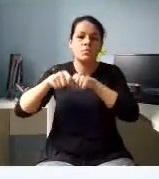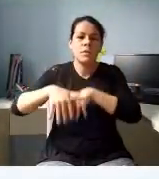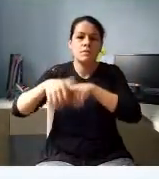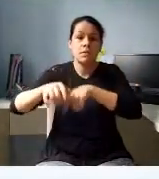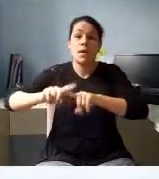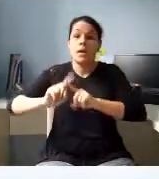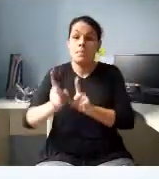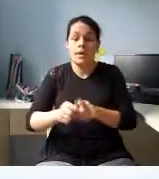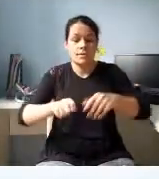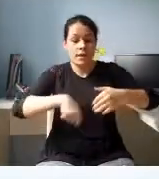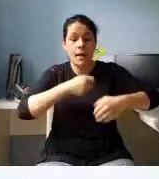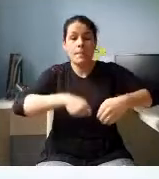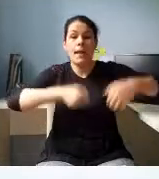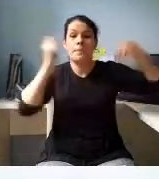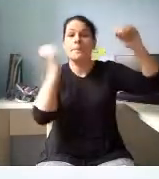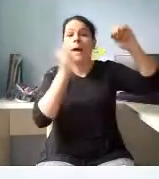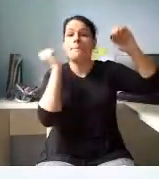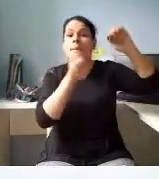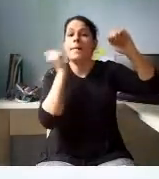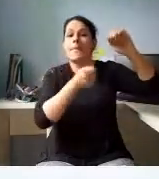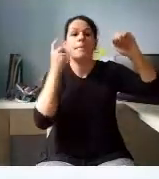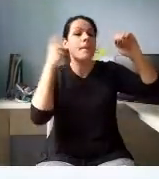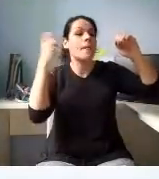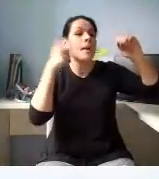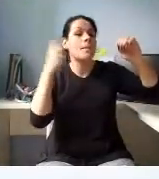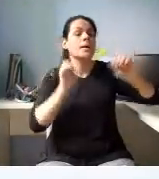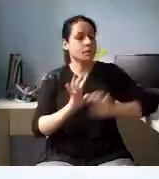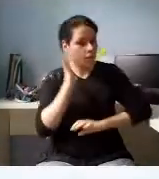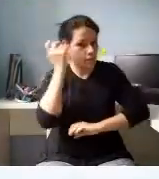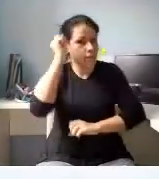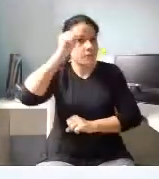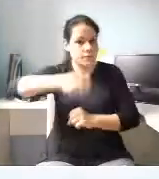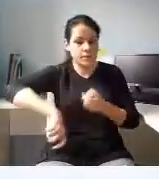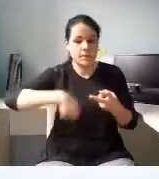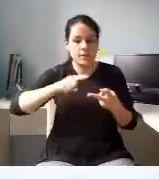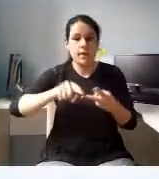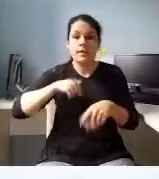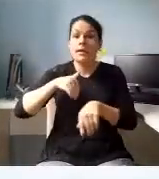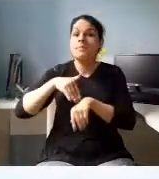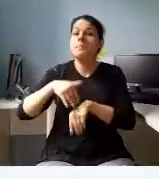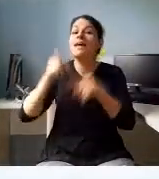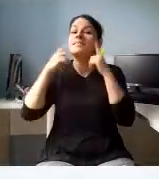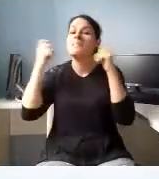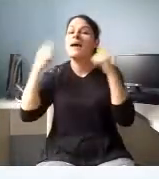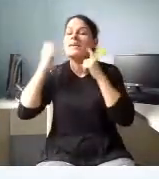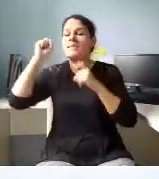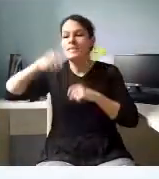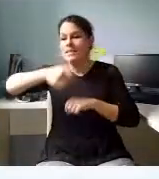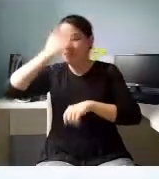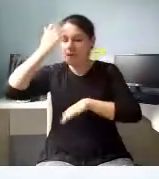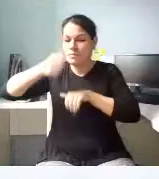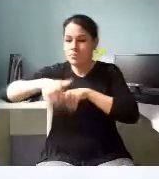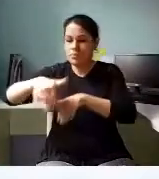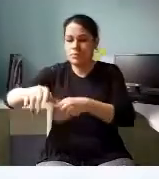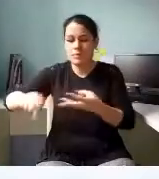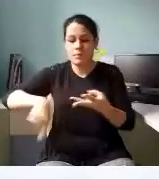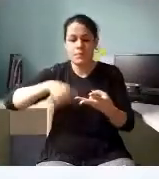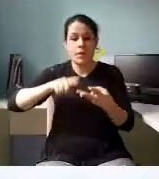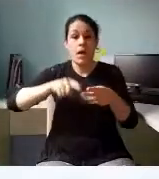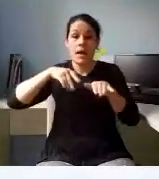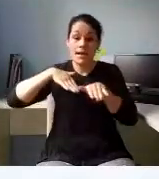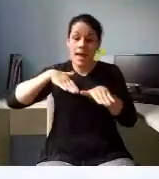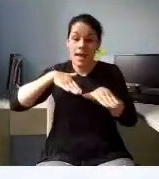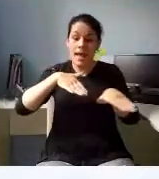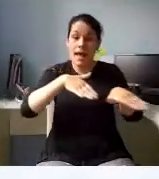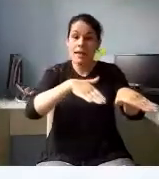estão ocorrendo, estão começando a ter um número maior, está sendo mais barulhento, eu diria. Essas carreatas começam a ter força.